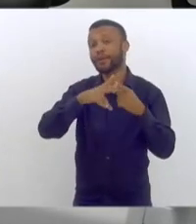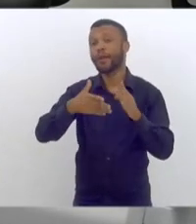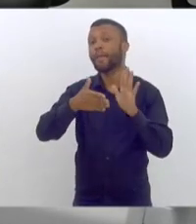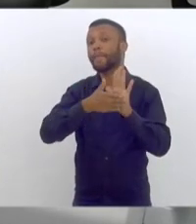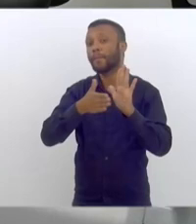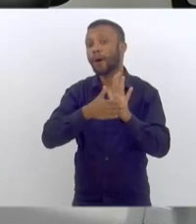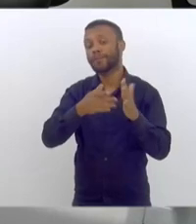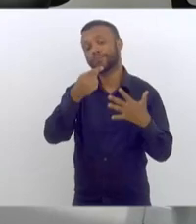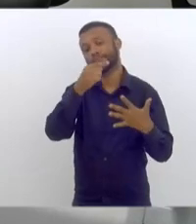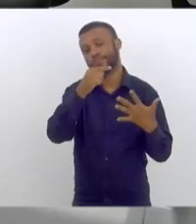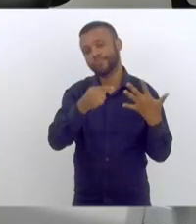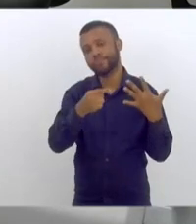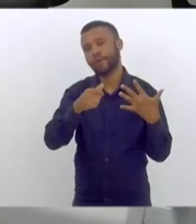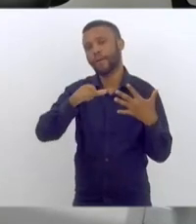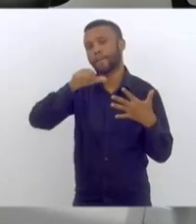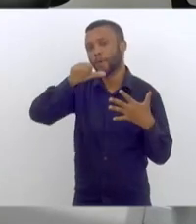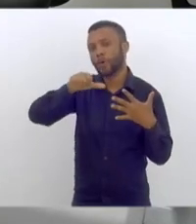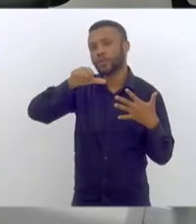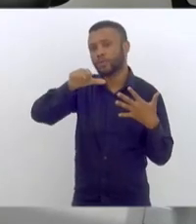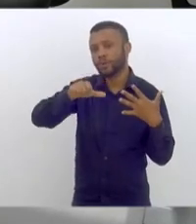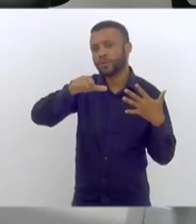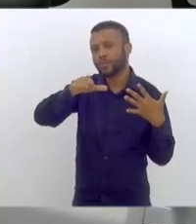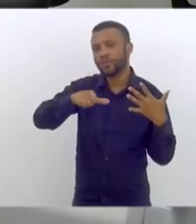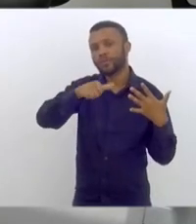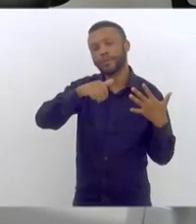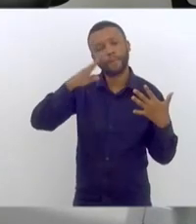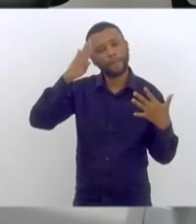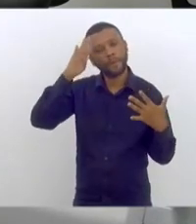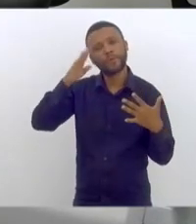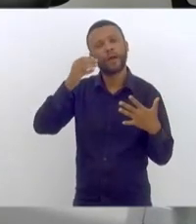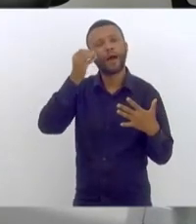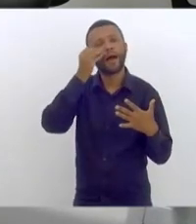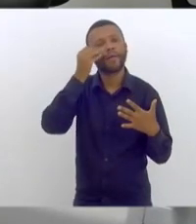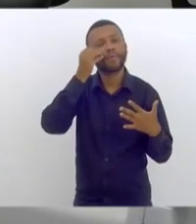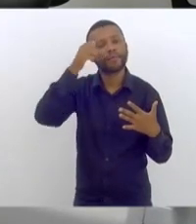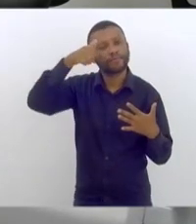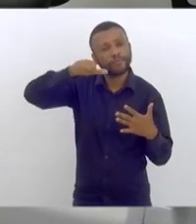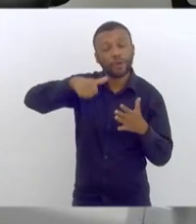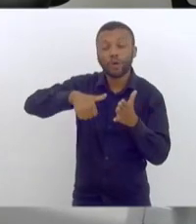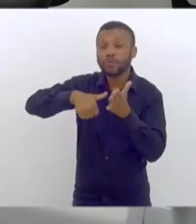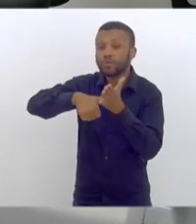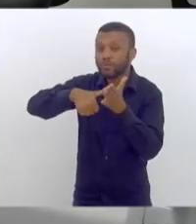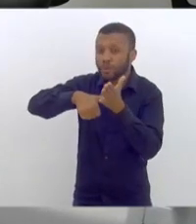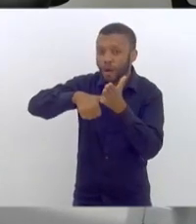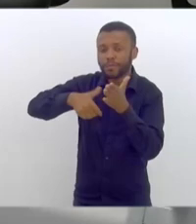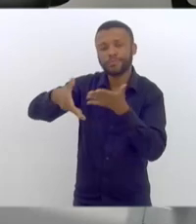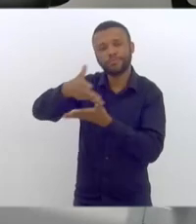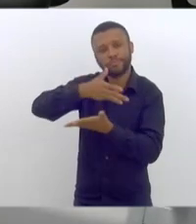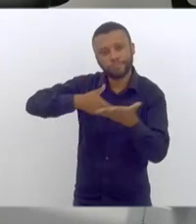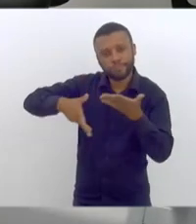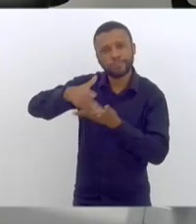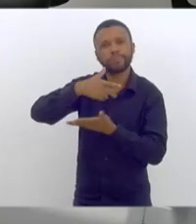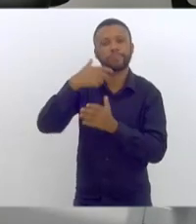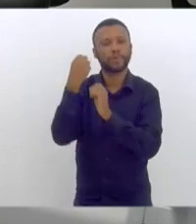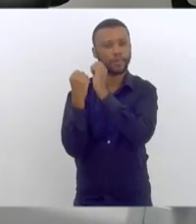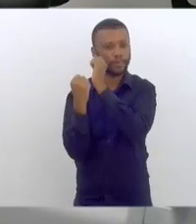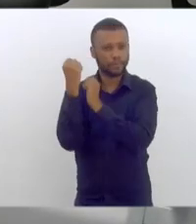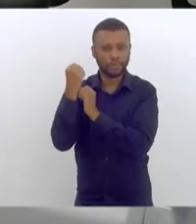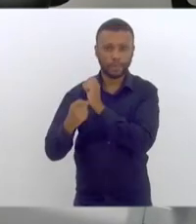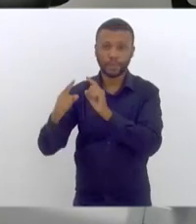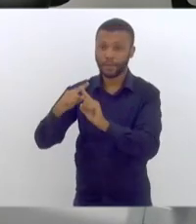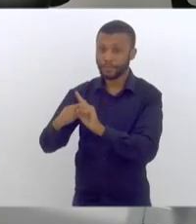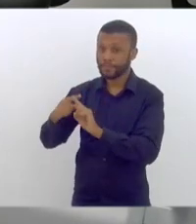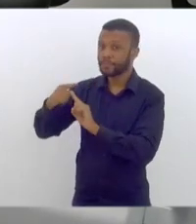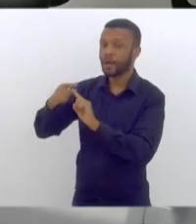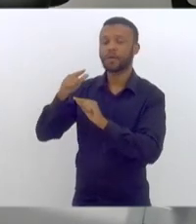algumas alterações incluindo a verificação dos sócios que participam dessas empresas e além do